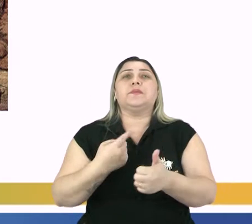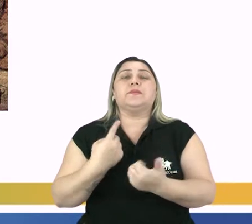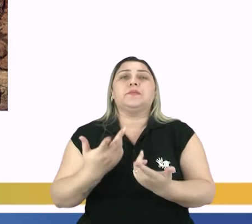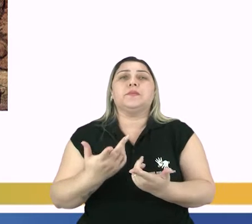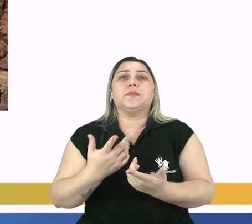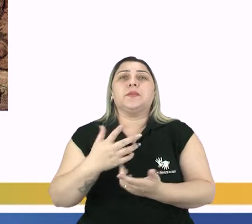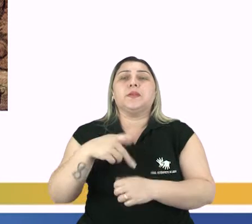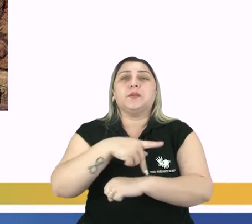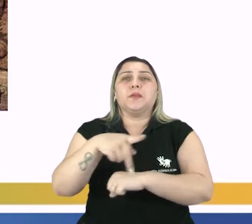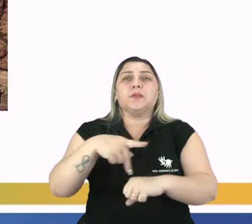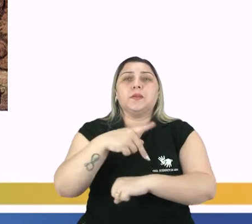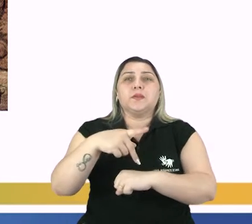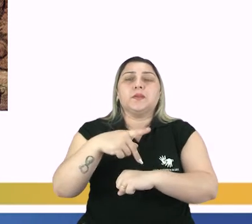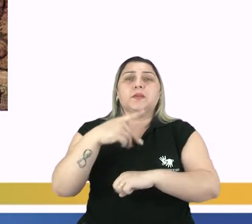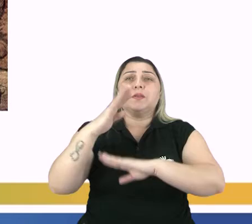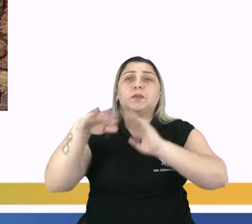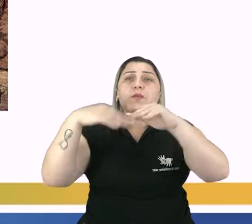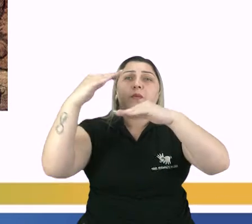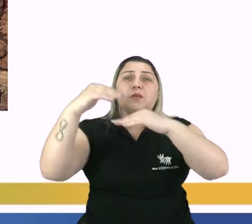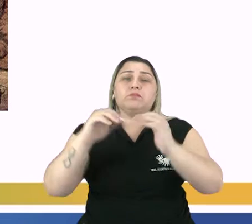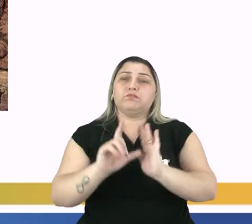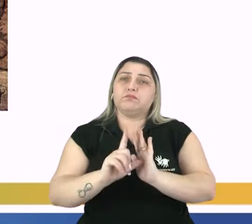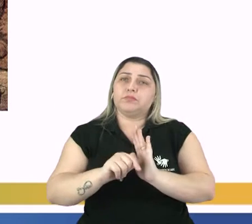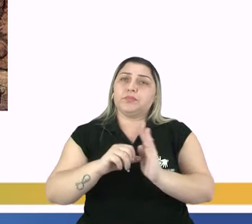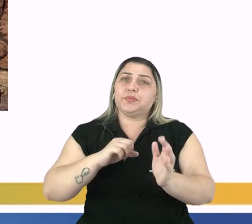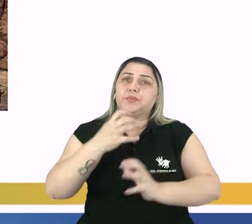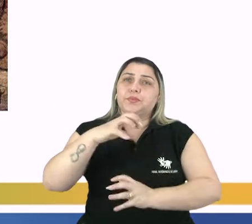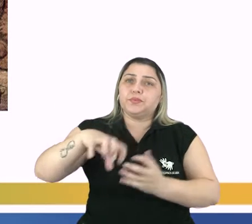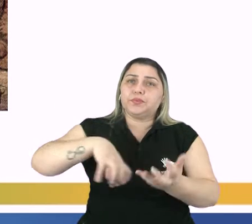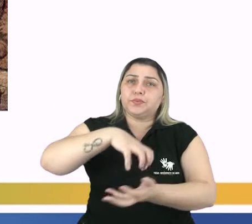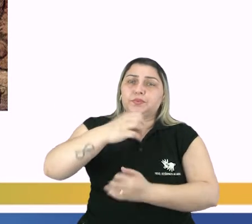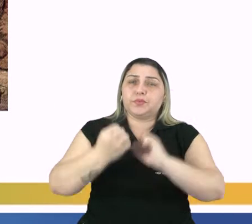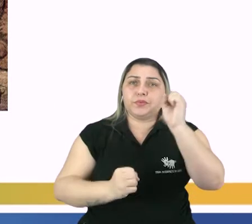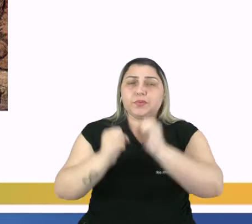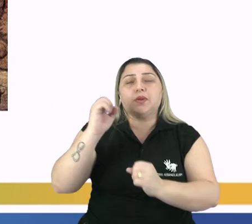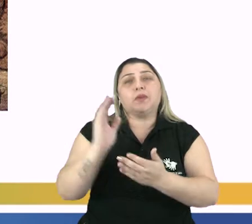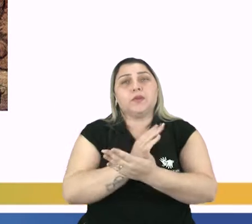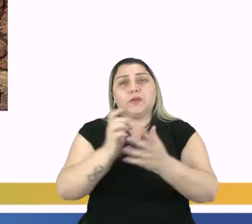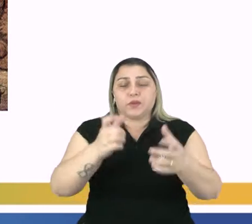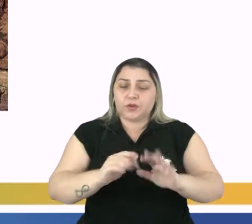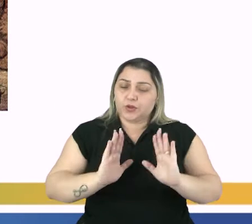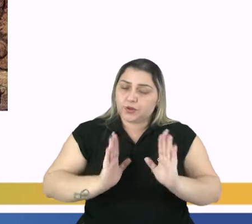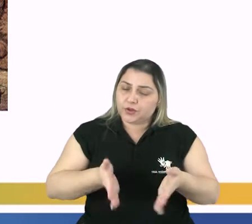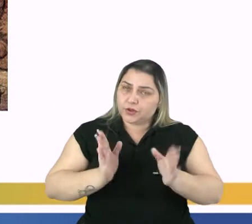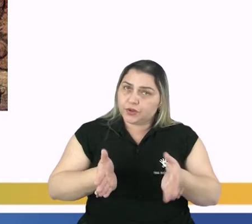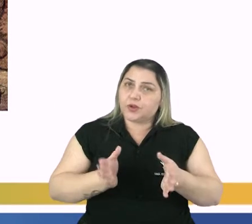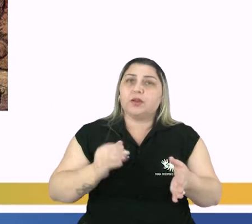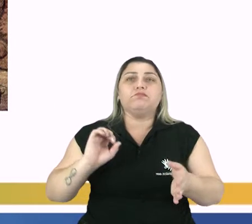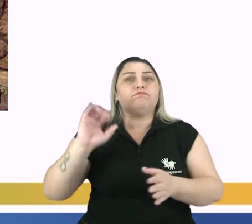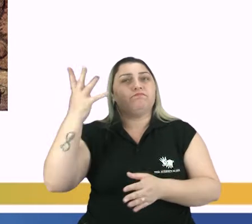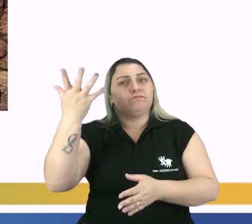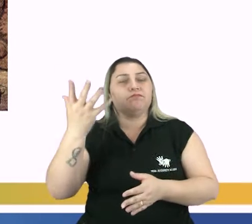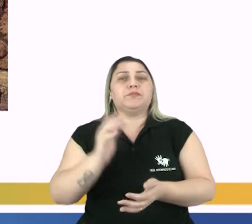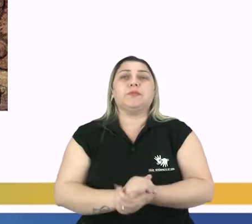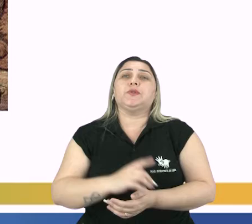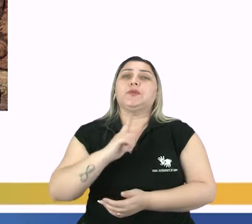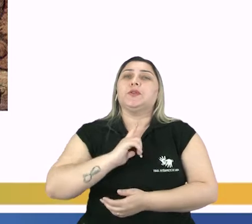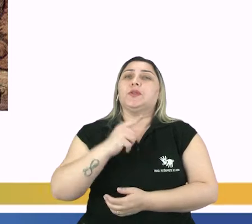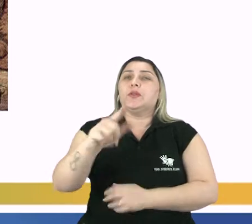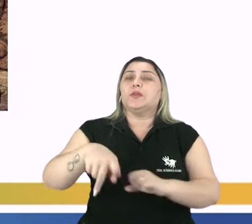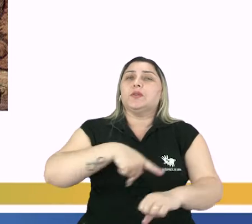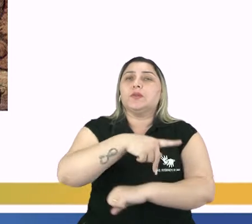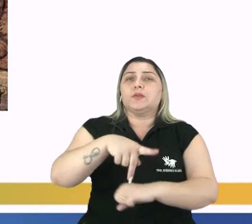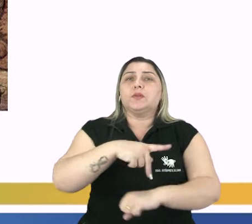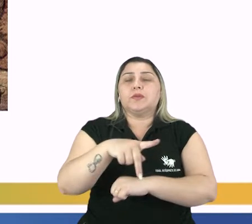de países de revolução tardia, né? Porque enquanto em alguns lugares já estava estourando aí a Revolução Industrial, tinha outros